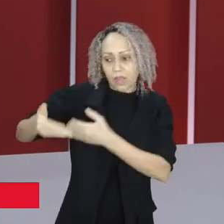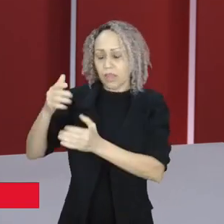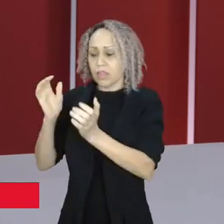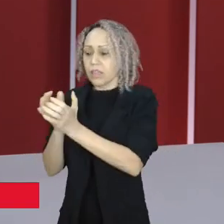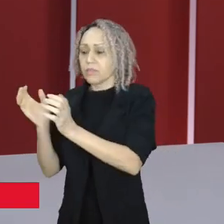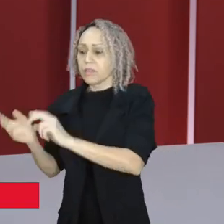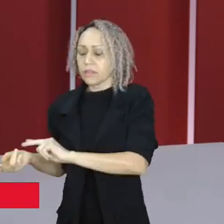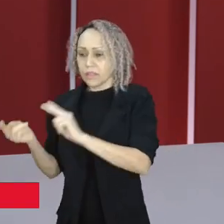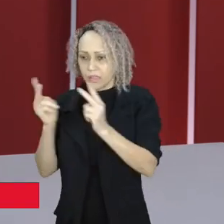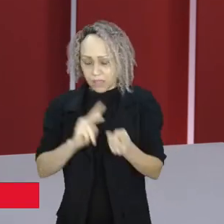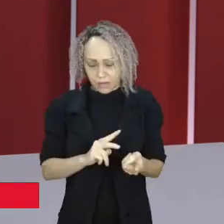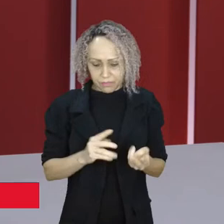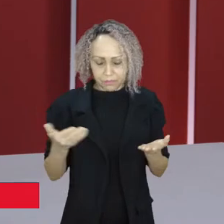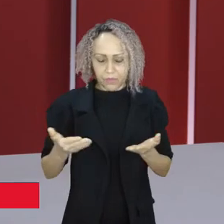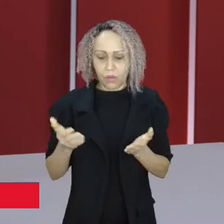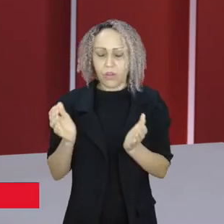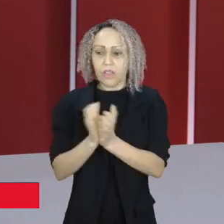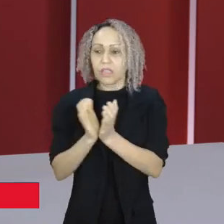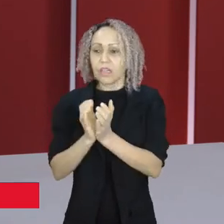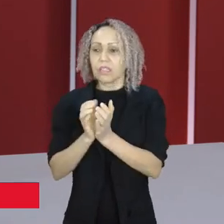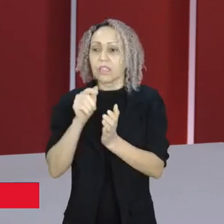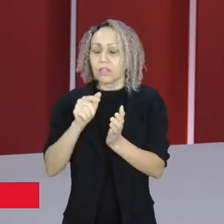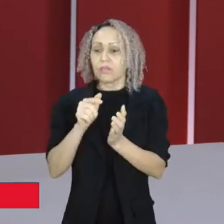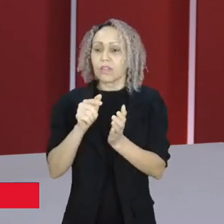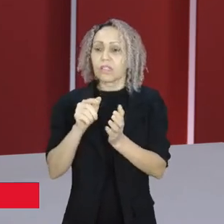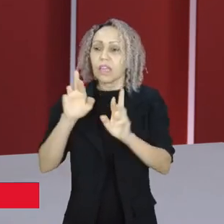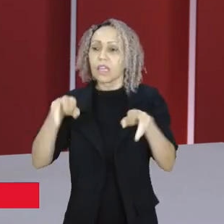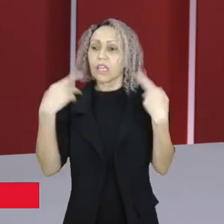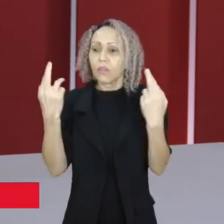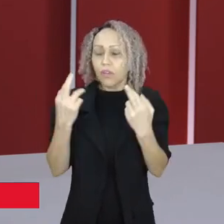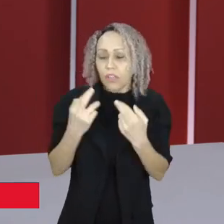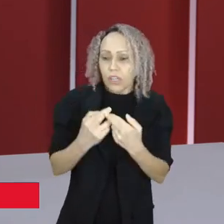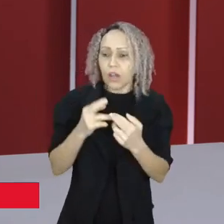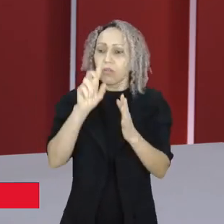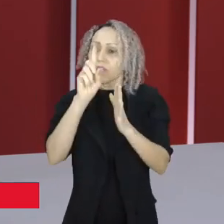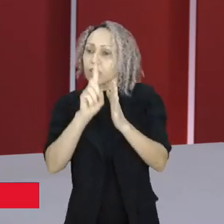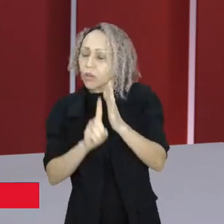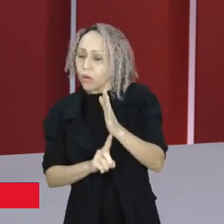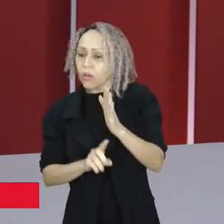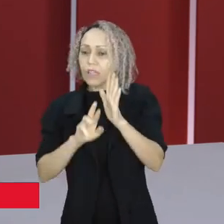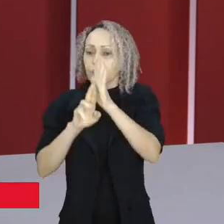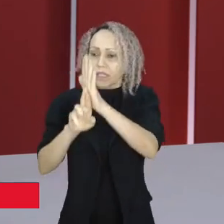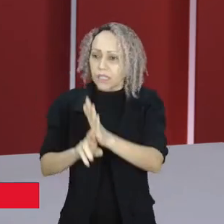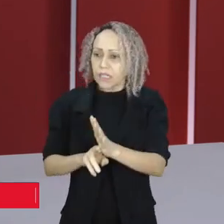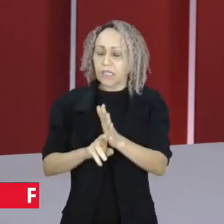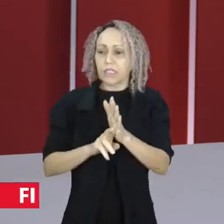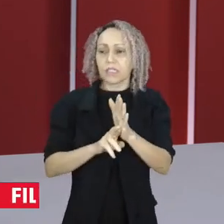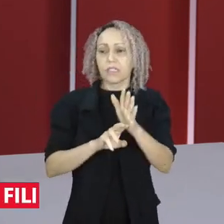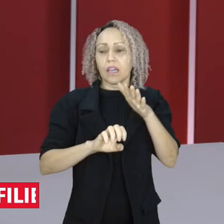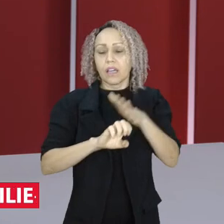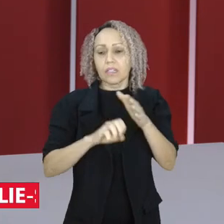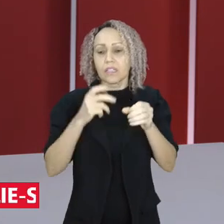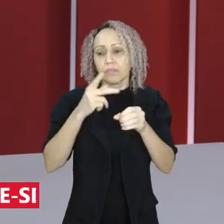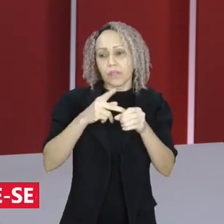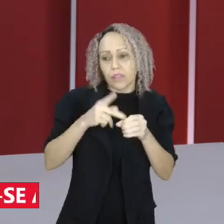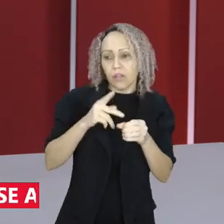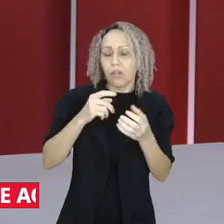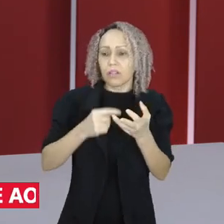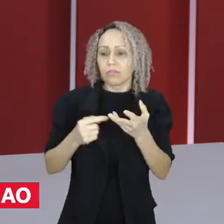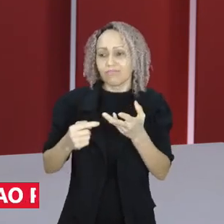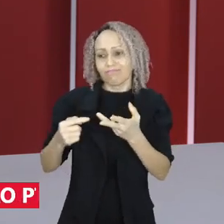ter reuniões com diretores e representantes da Agência Nacional do petróleo gás natural e biocombustíveis